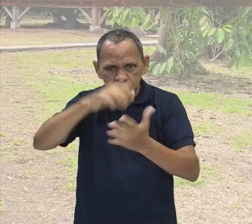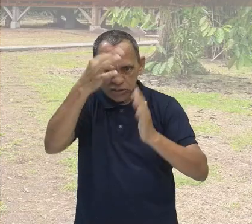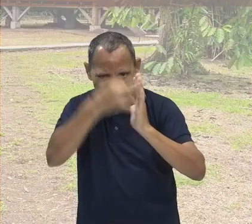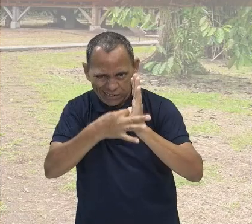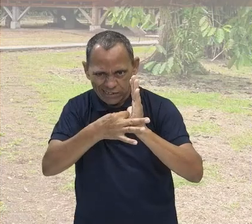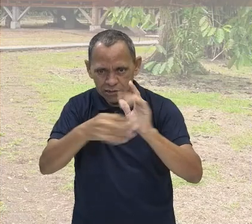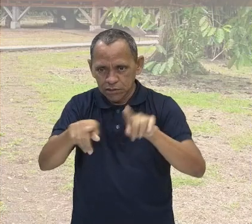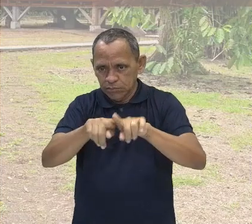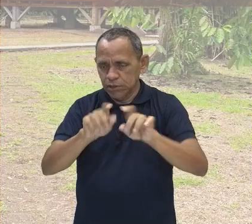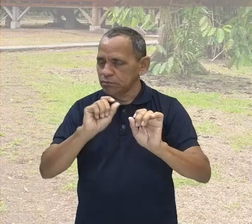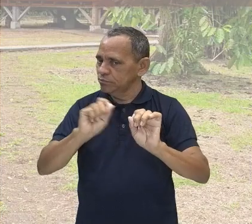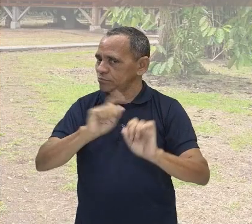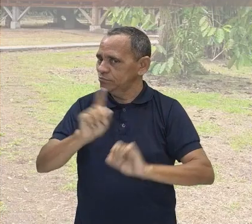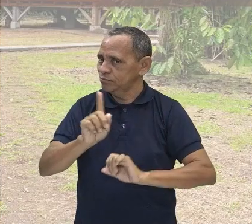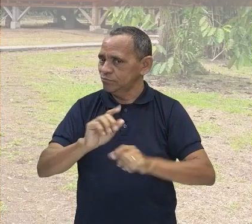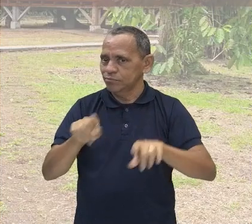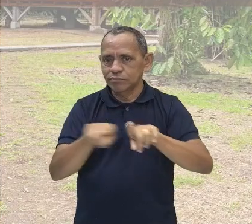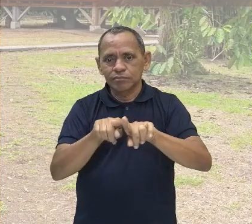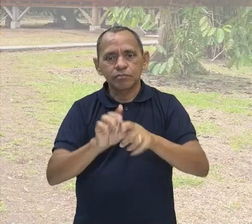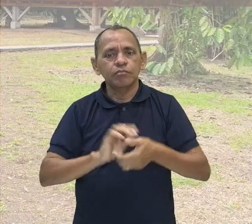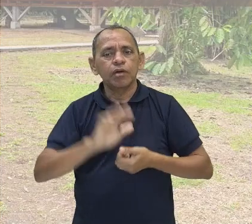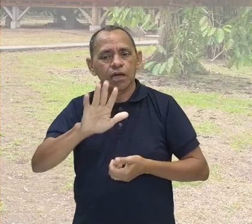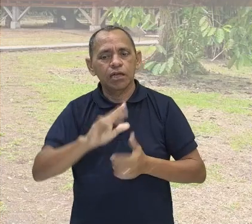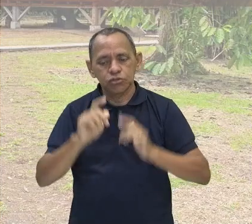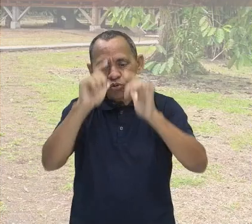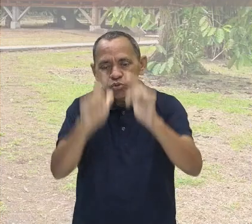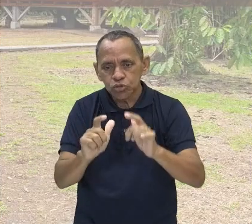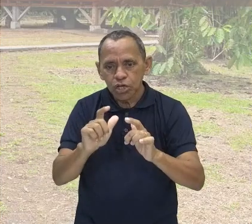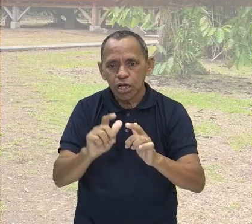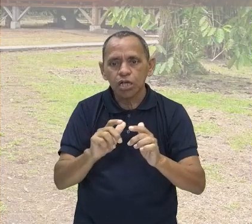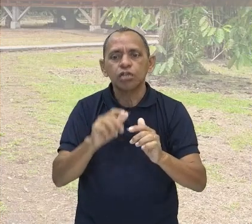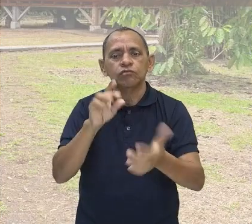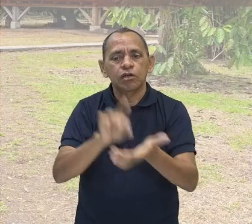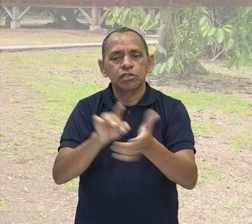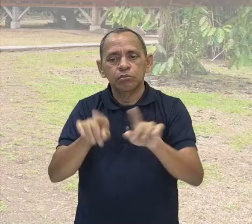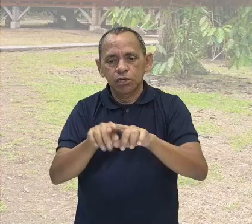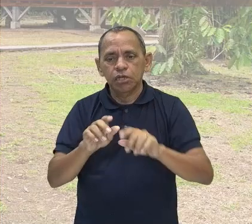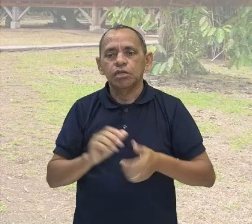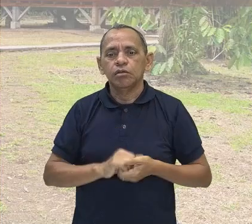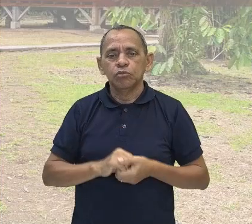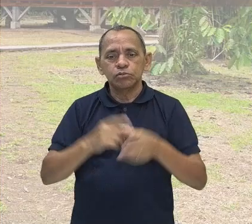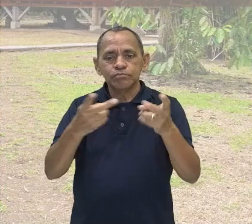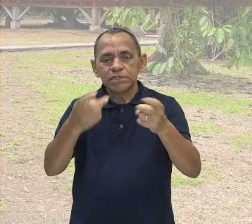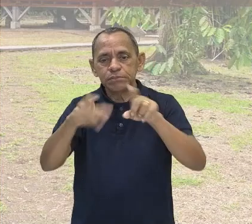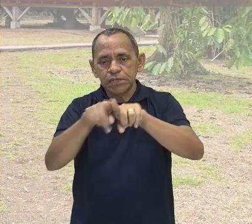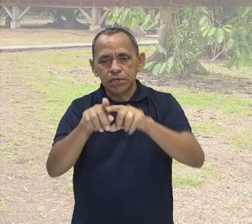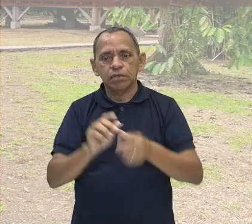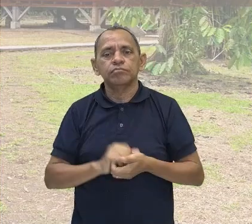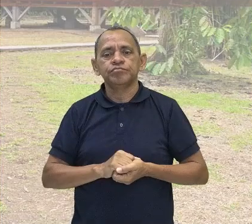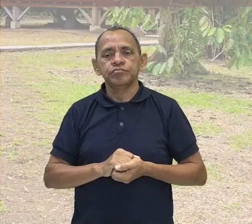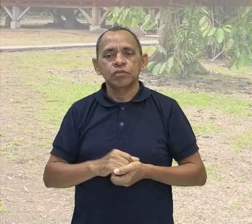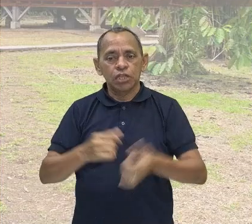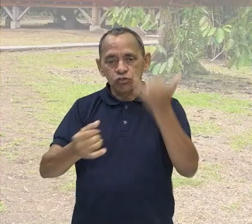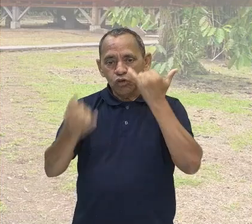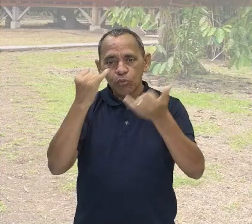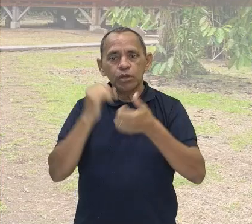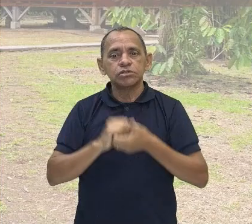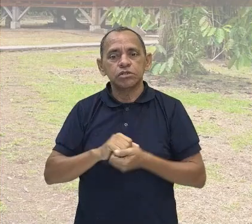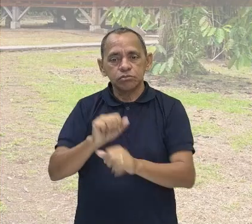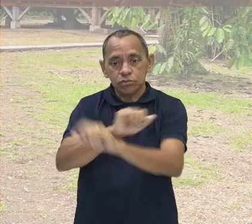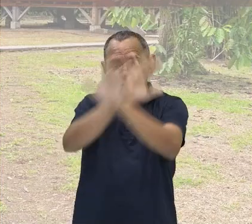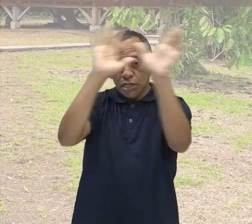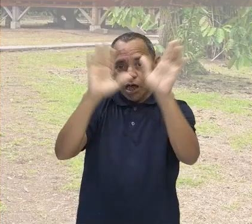ela está num lugar dessa forma, tá bom? E a gente pode encontrar essas informações explícitas e implícitas